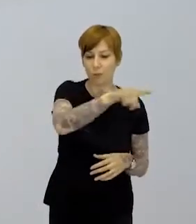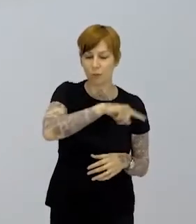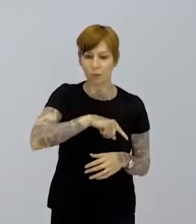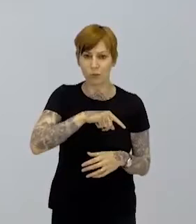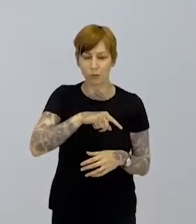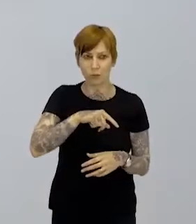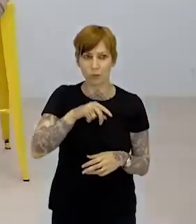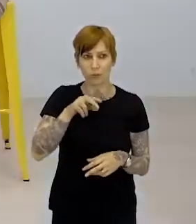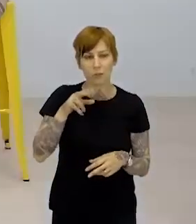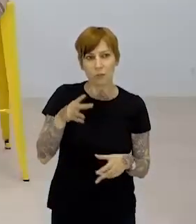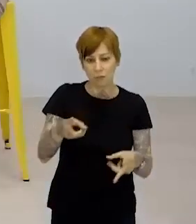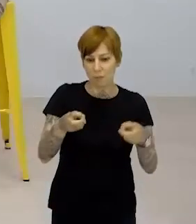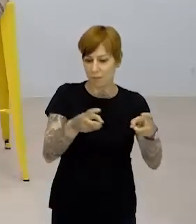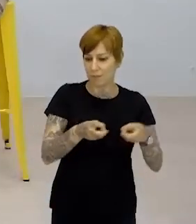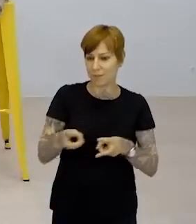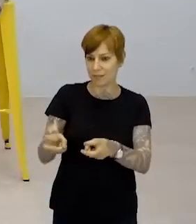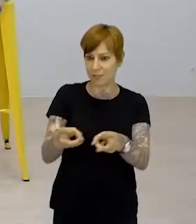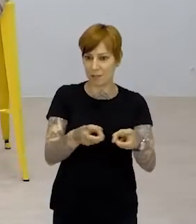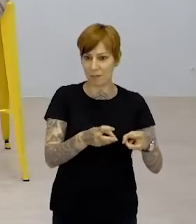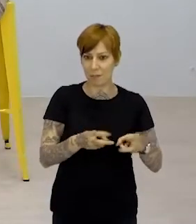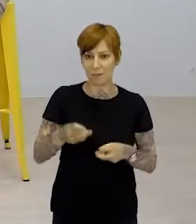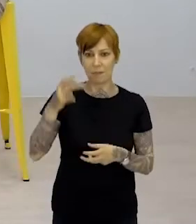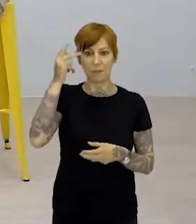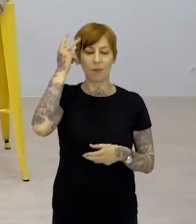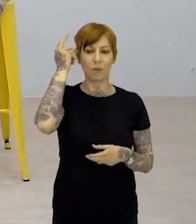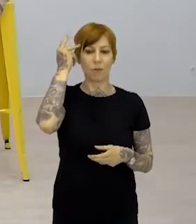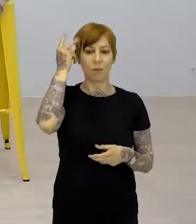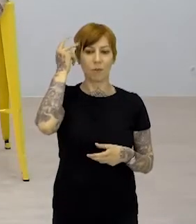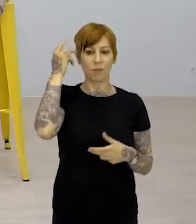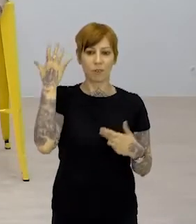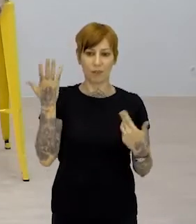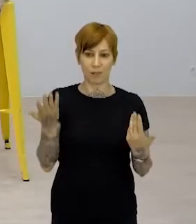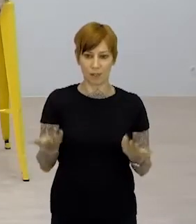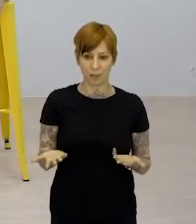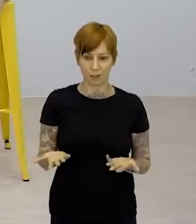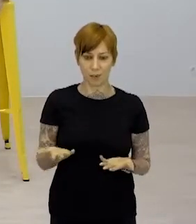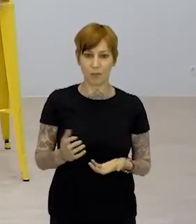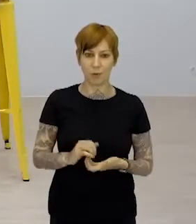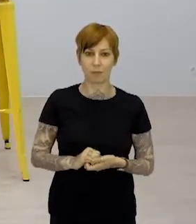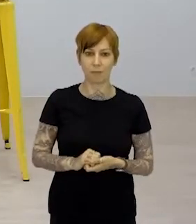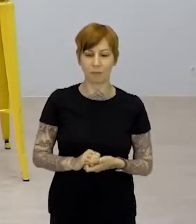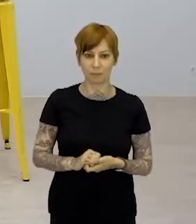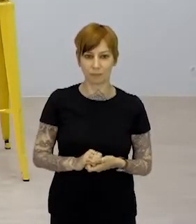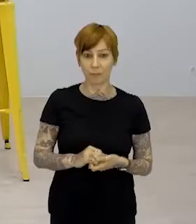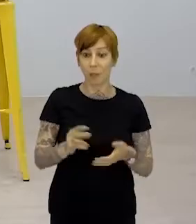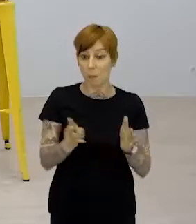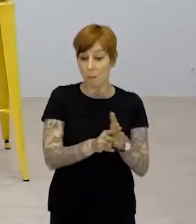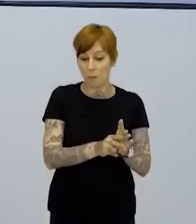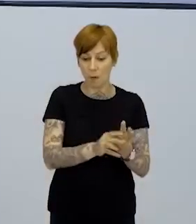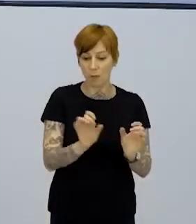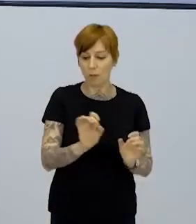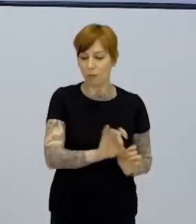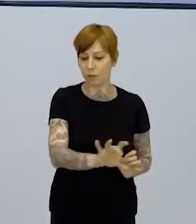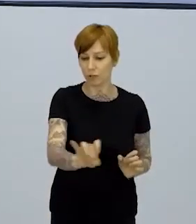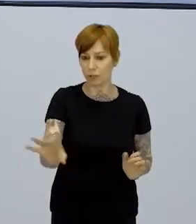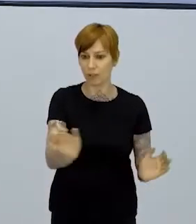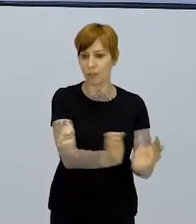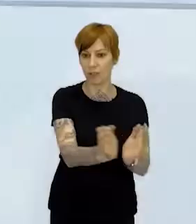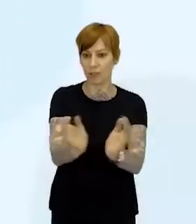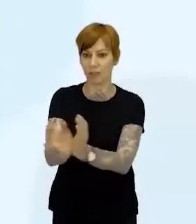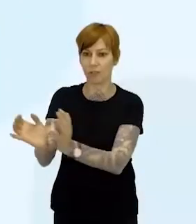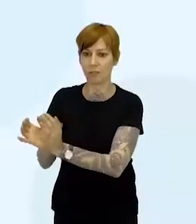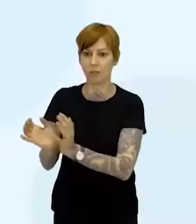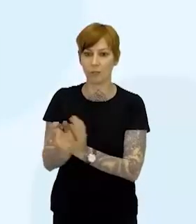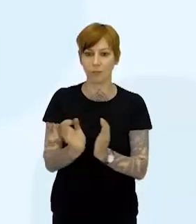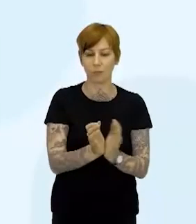natural, mas é uma construção, como nós vamos ver aqui, com os conceitos de subcultura e tribos urbanas. Então, a primeira, né, são as subculturas ou